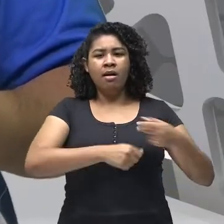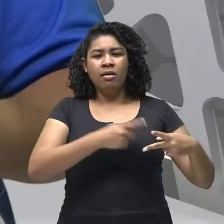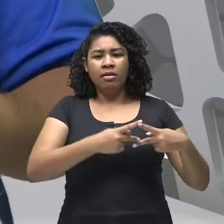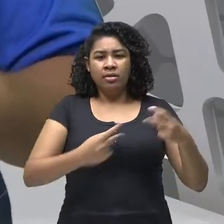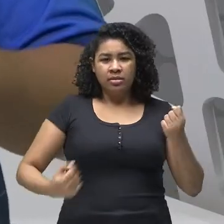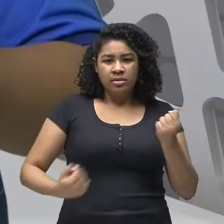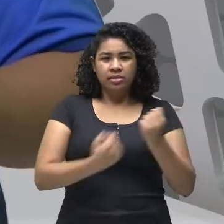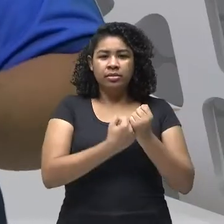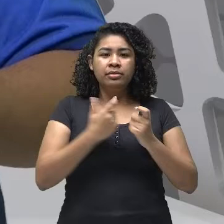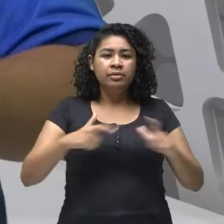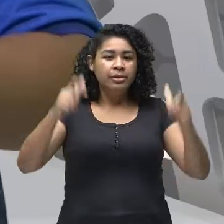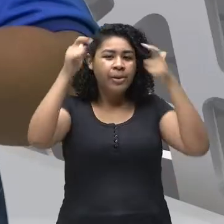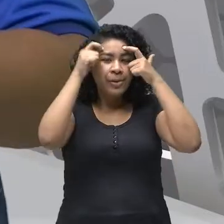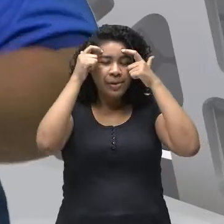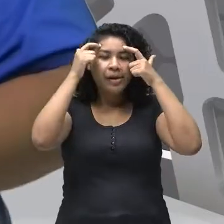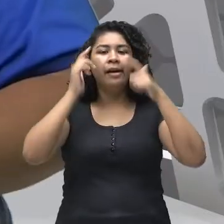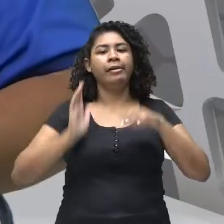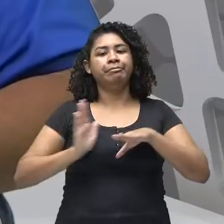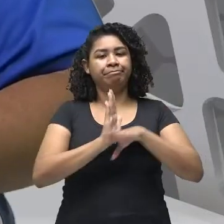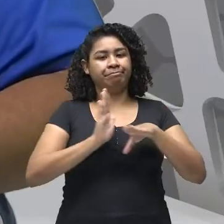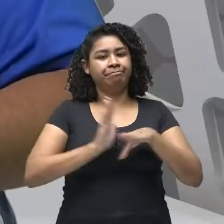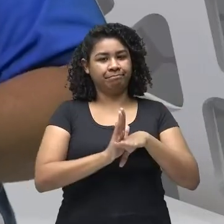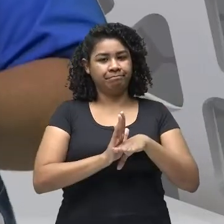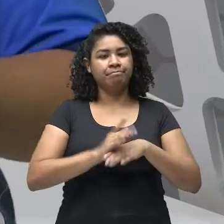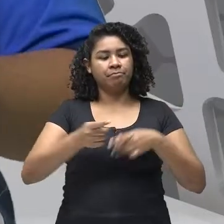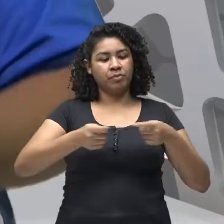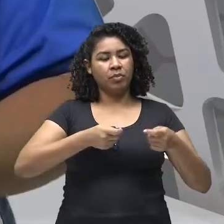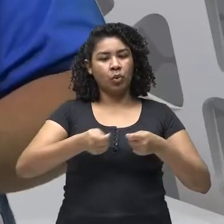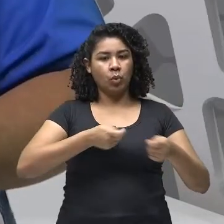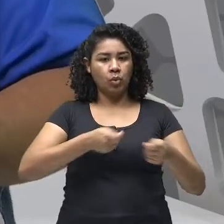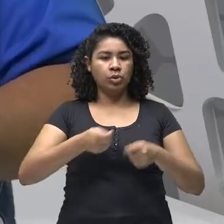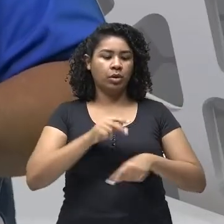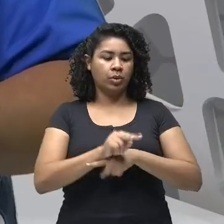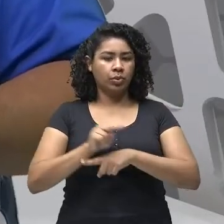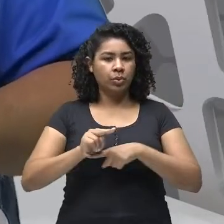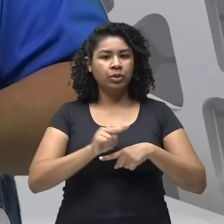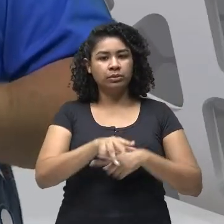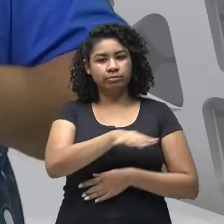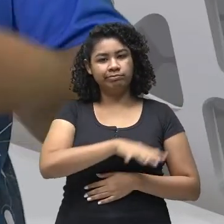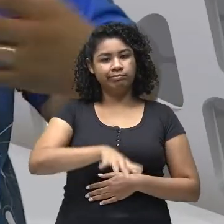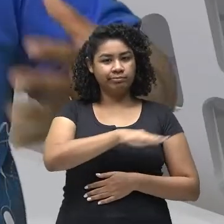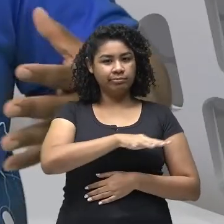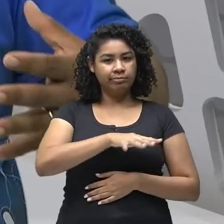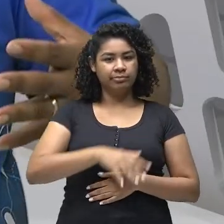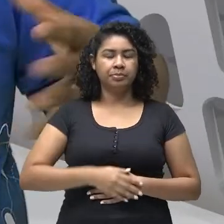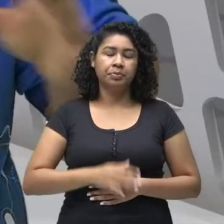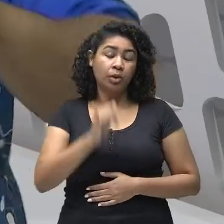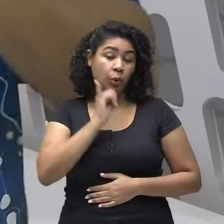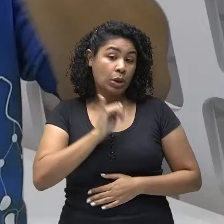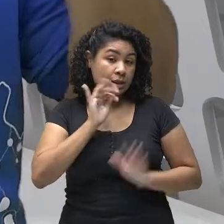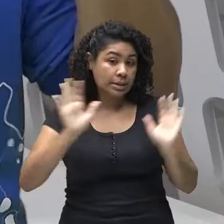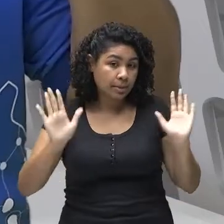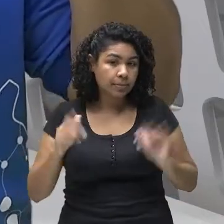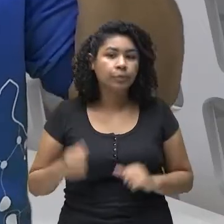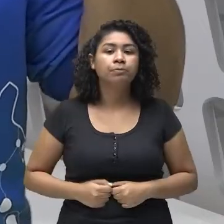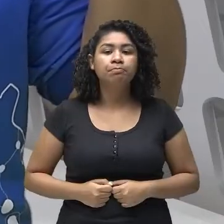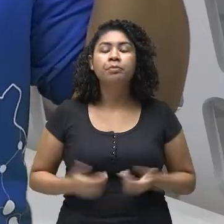auxiliassem esses soberanos em seus territórios. Por exemplo, hoje,